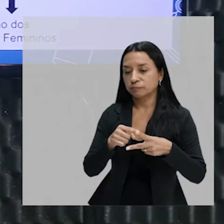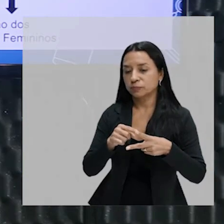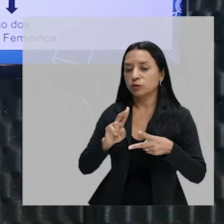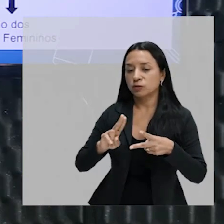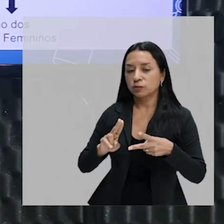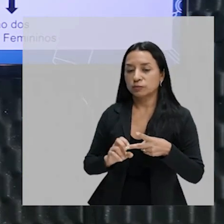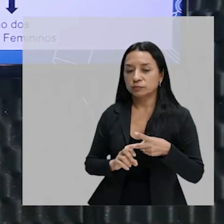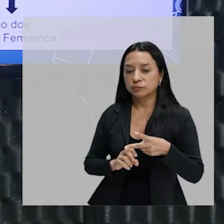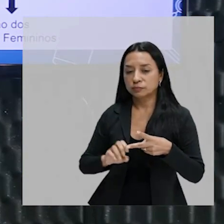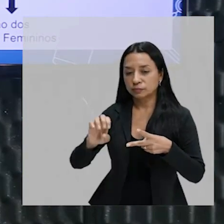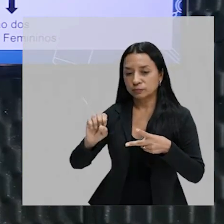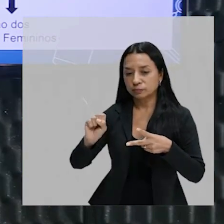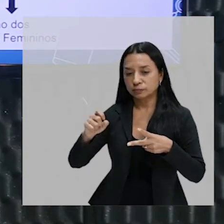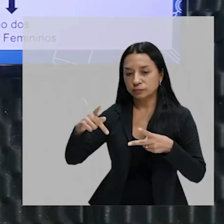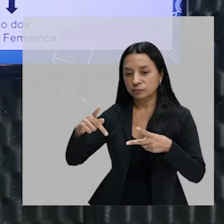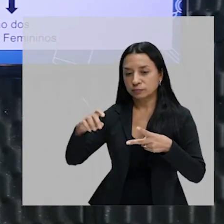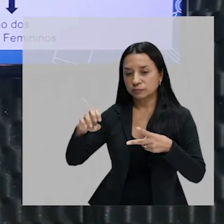chama isso de espermatogênese